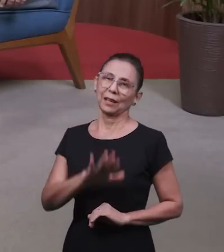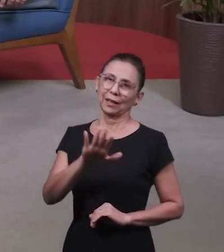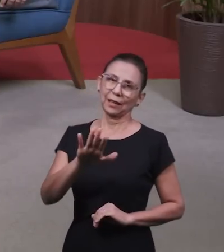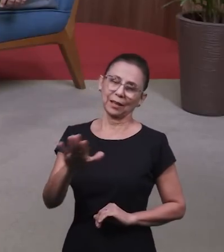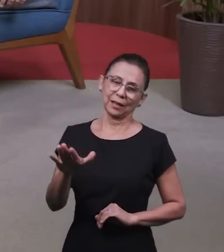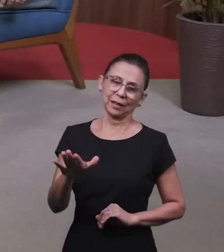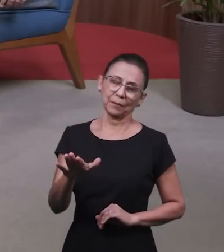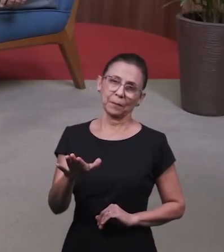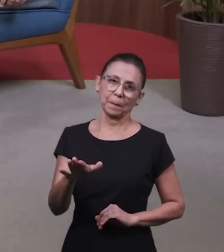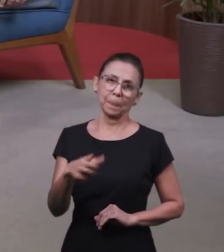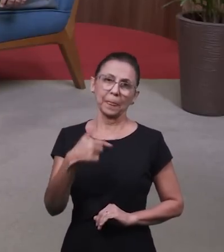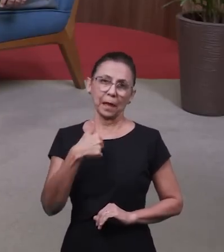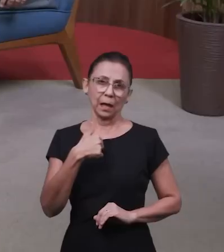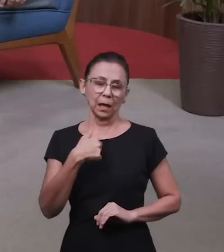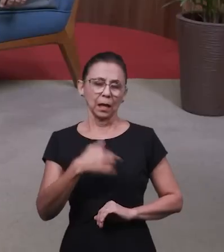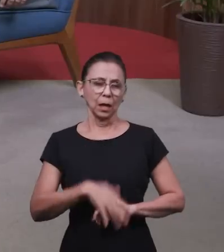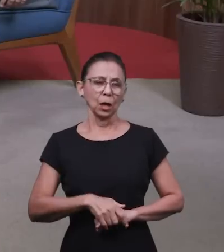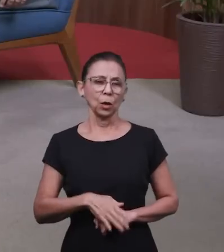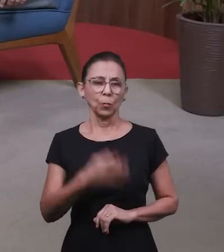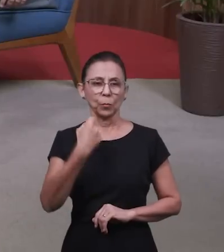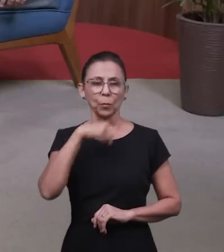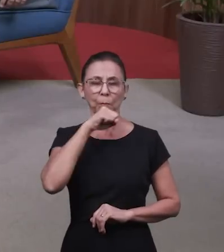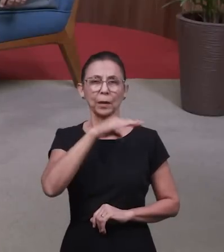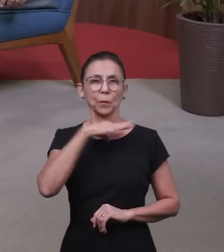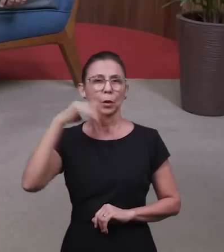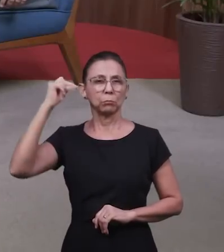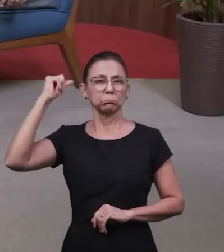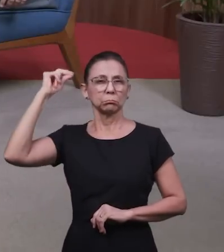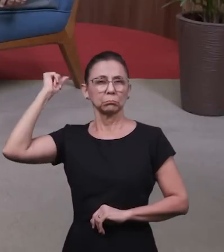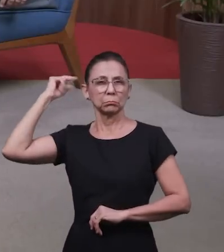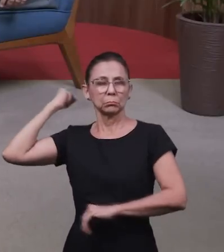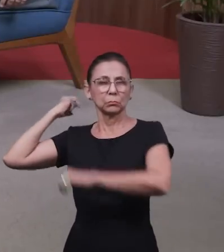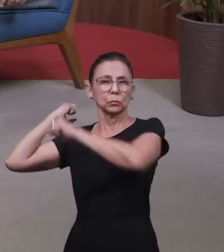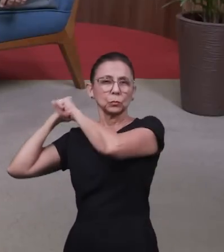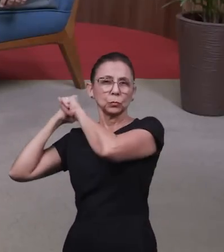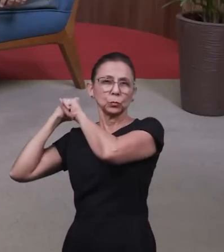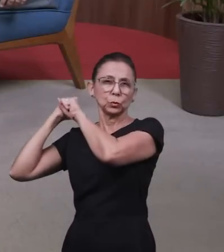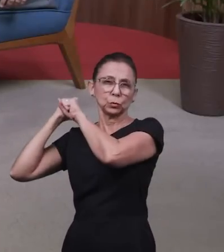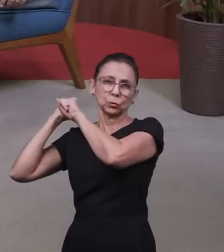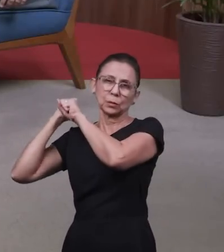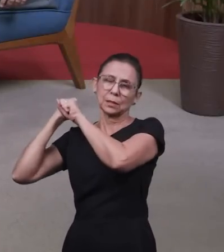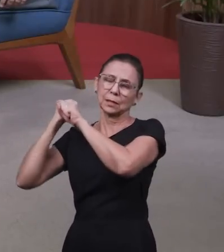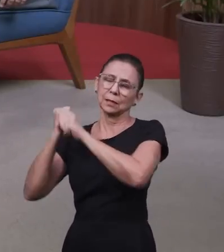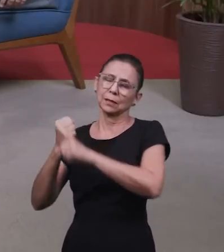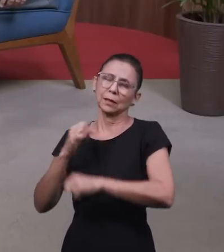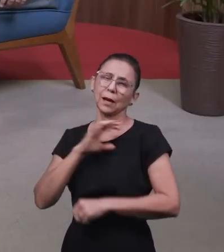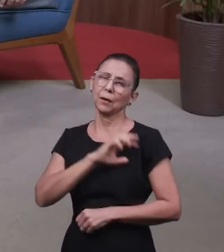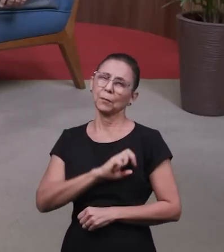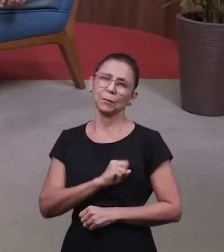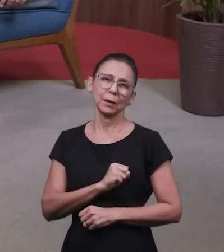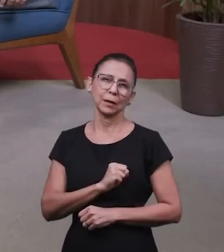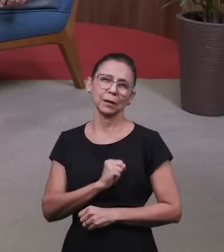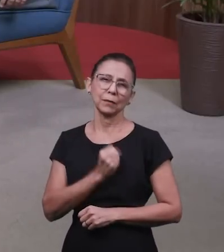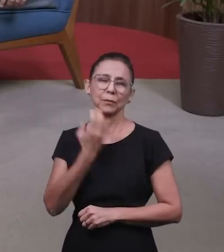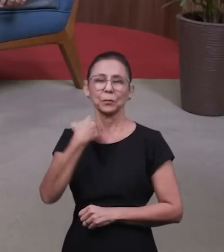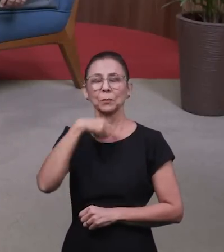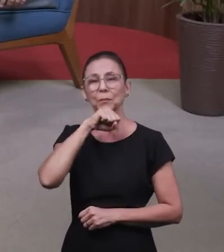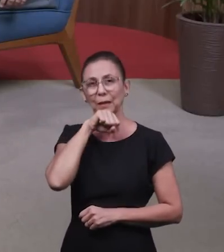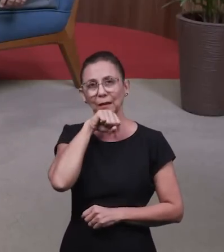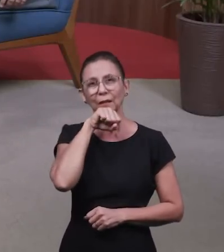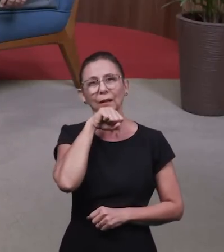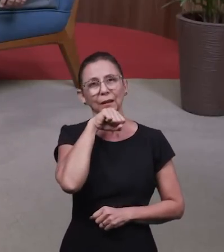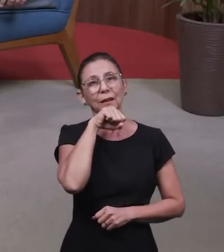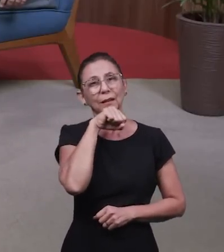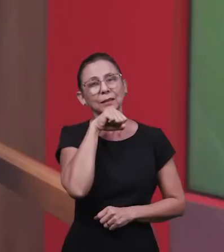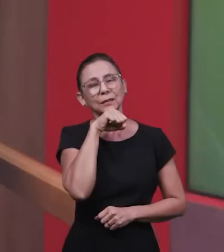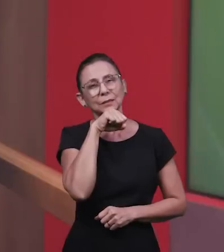Eu perdi meu pai muitos anos atrás, você nunca vai esquecer. Uma pessoa amada, amiga, claro, né? Um